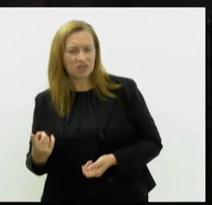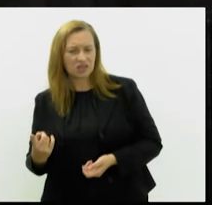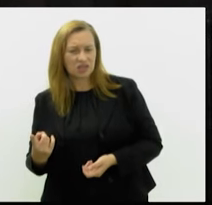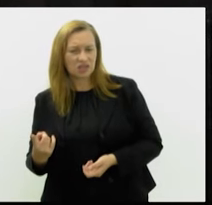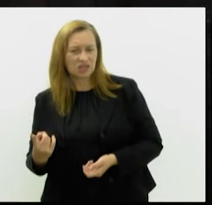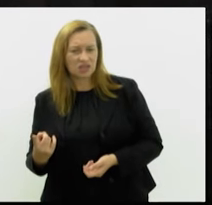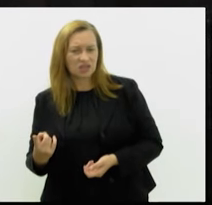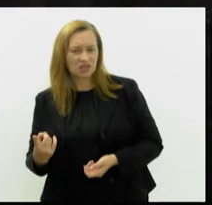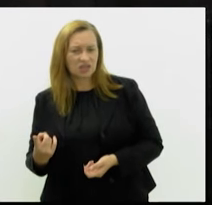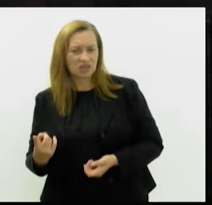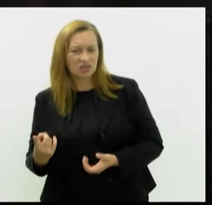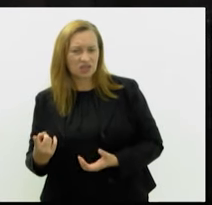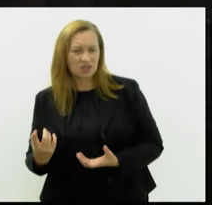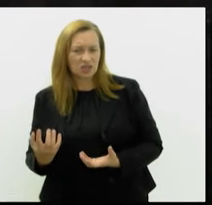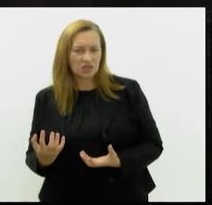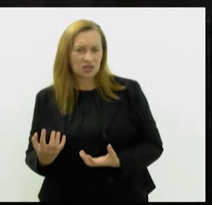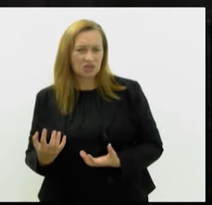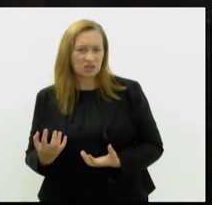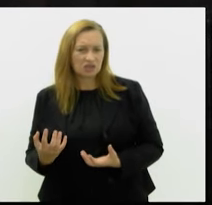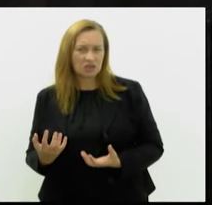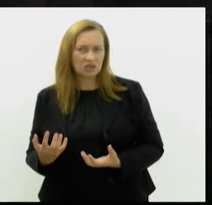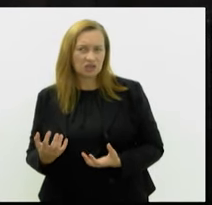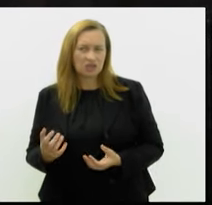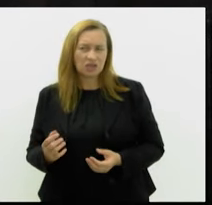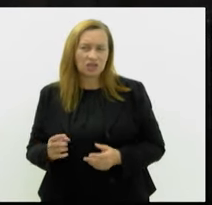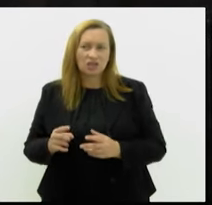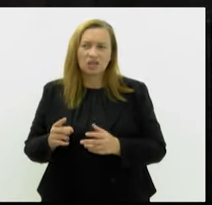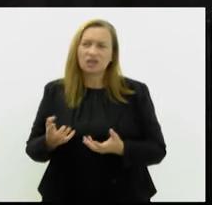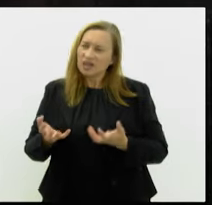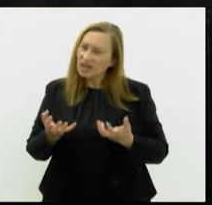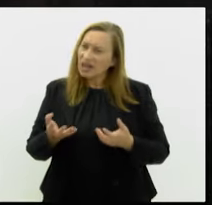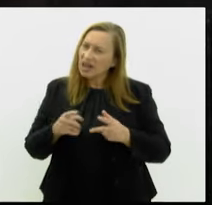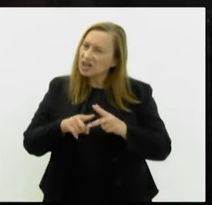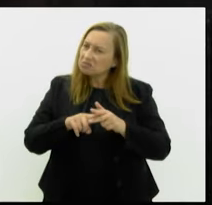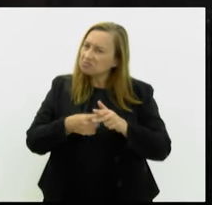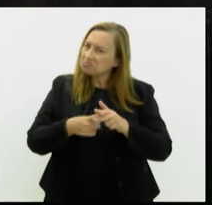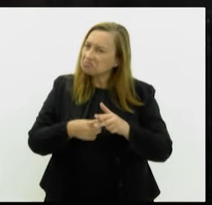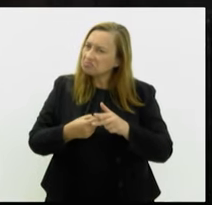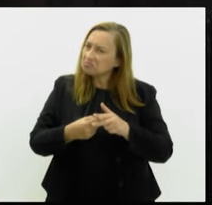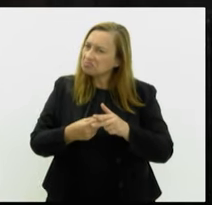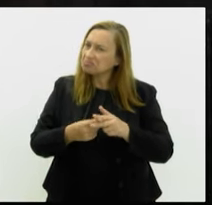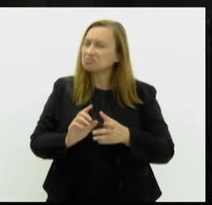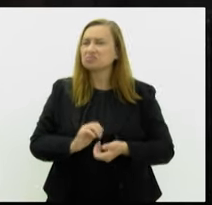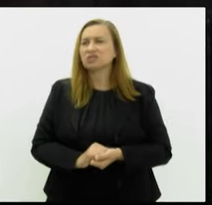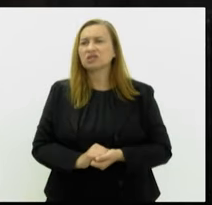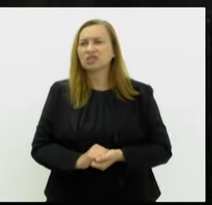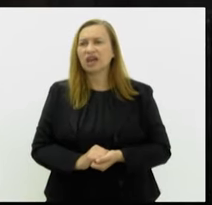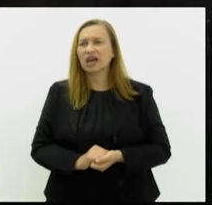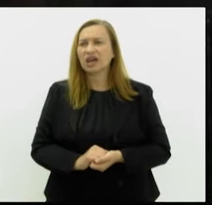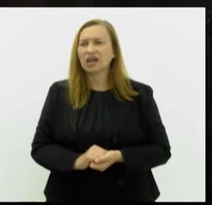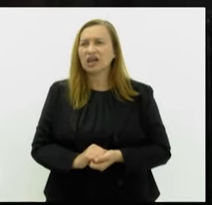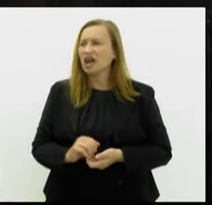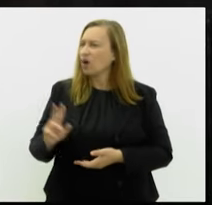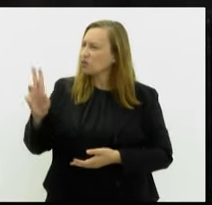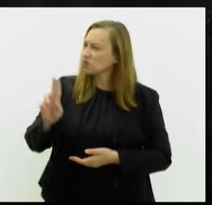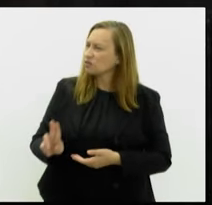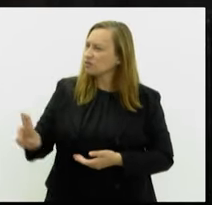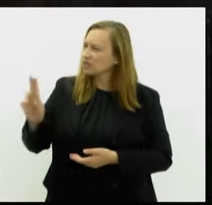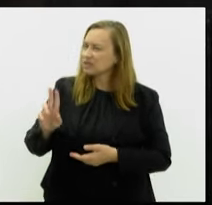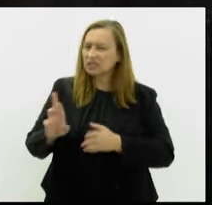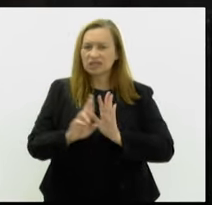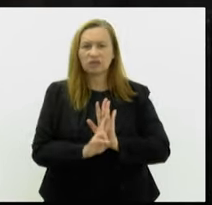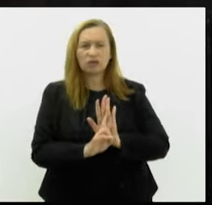tornam indesejáveis no conselho as universidades e o